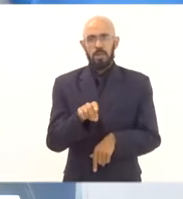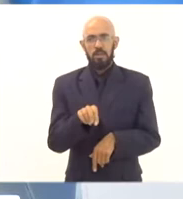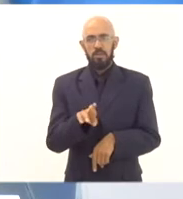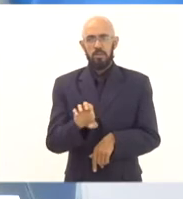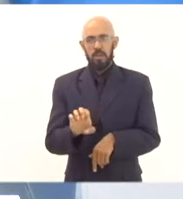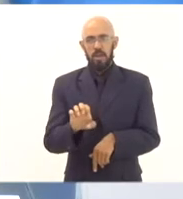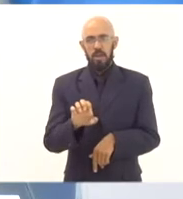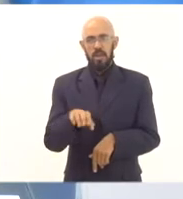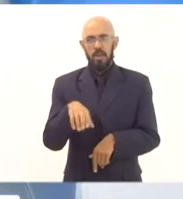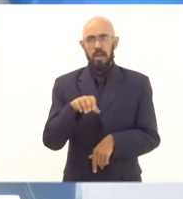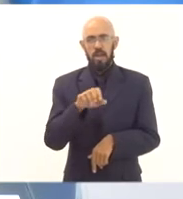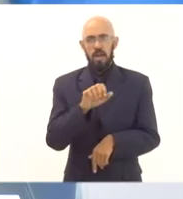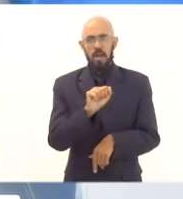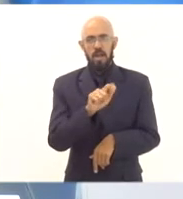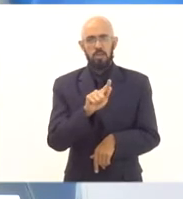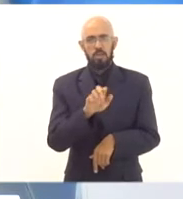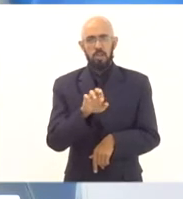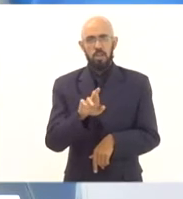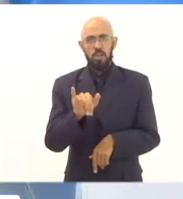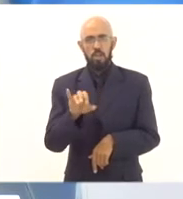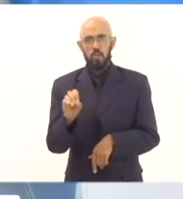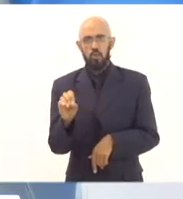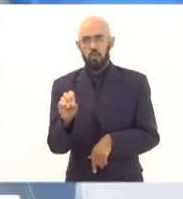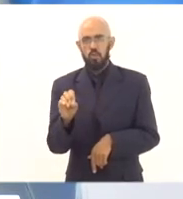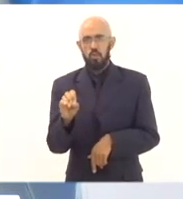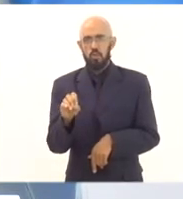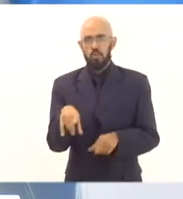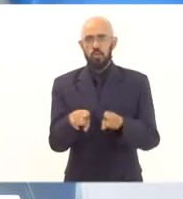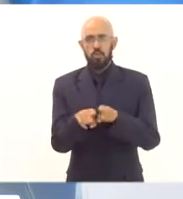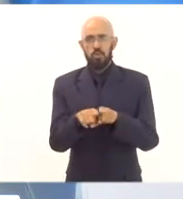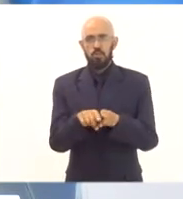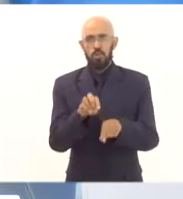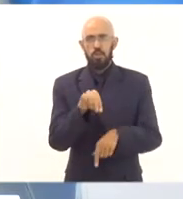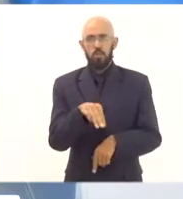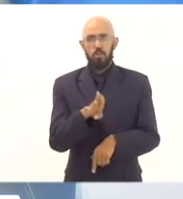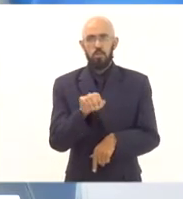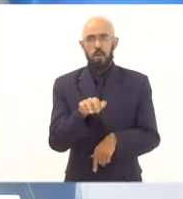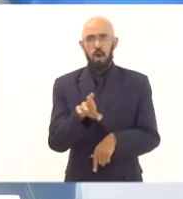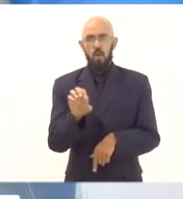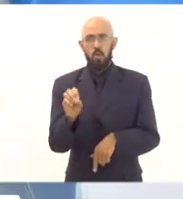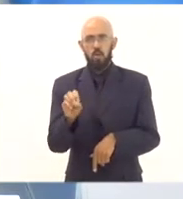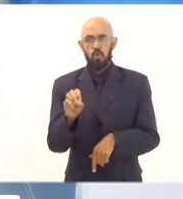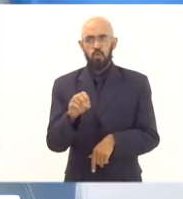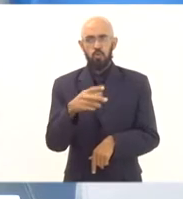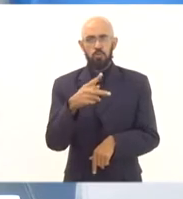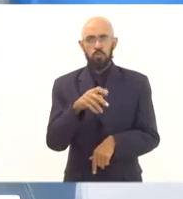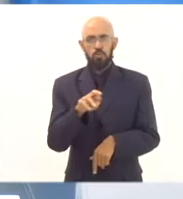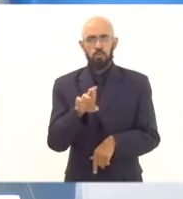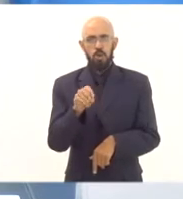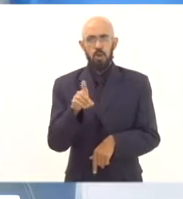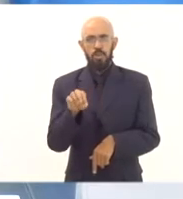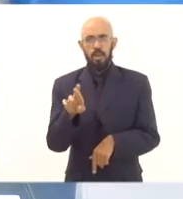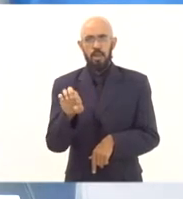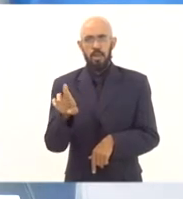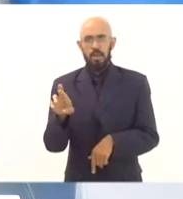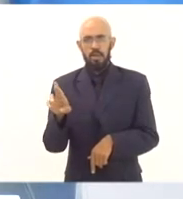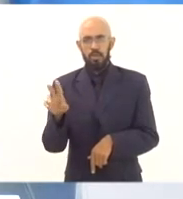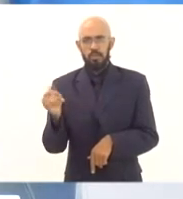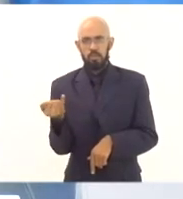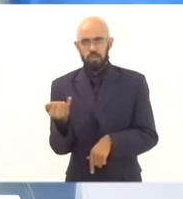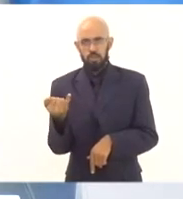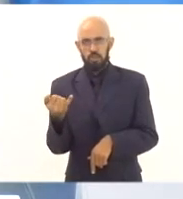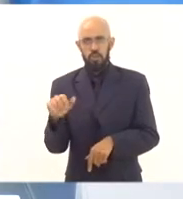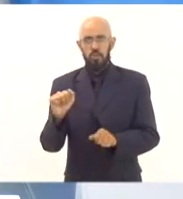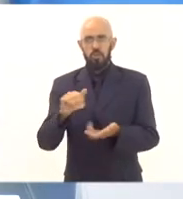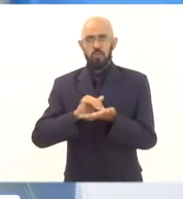e recebi justificativa é do Mauro do proderj os demais tanto secretário de trabalho